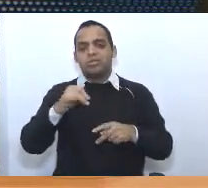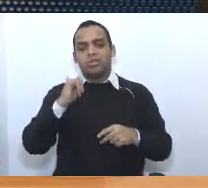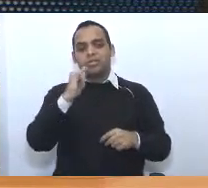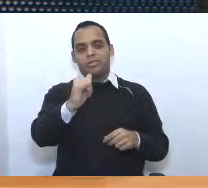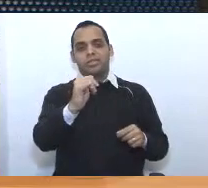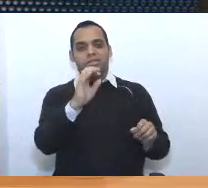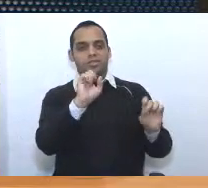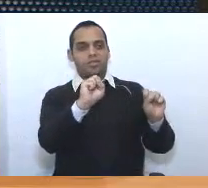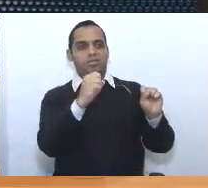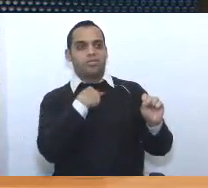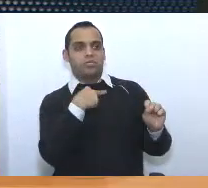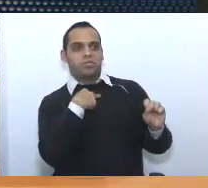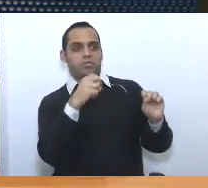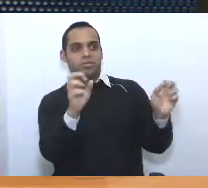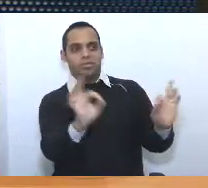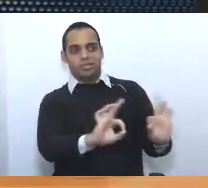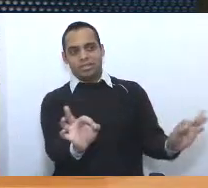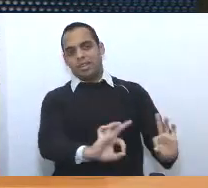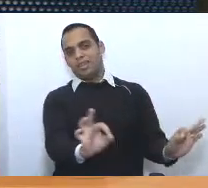caso está